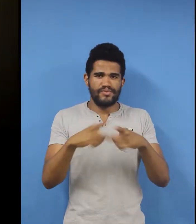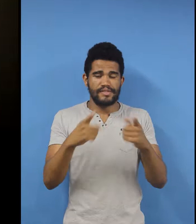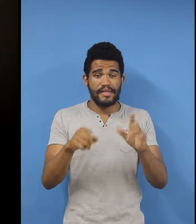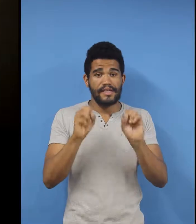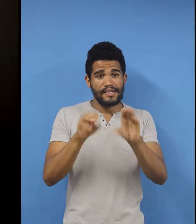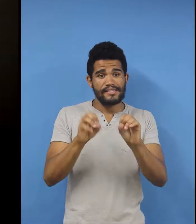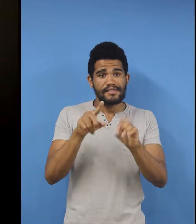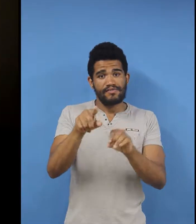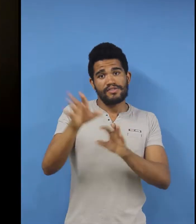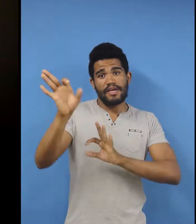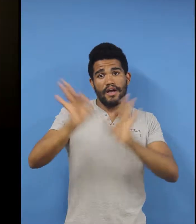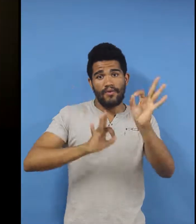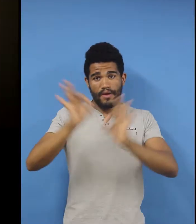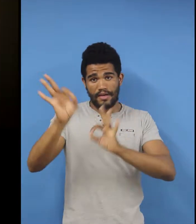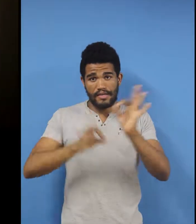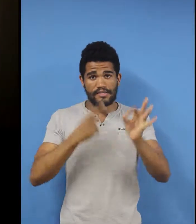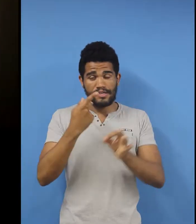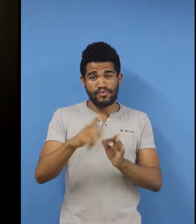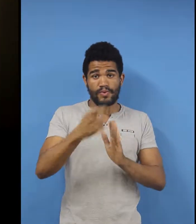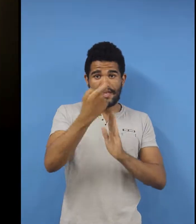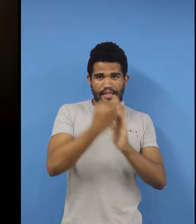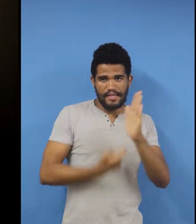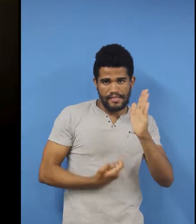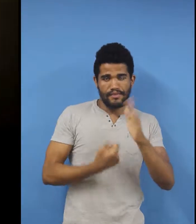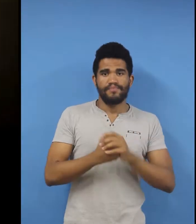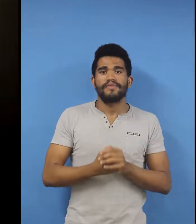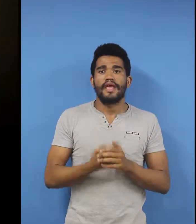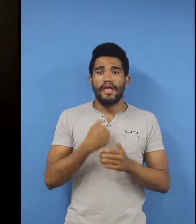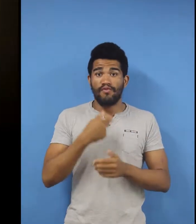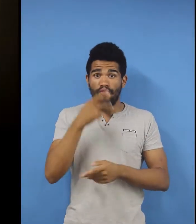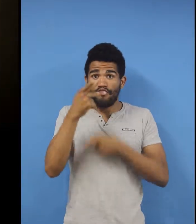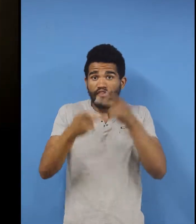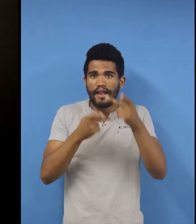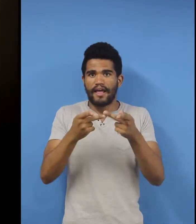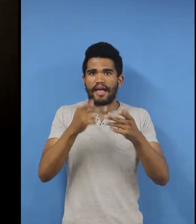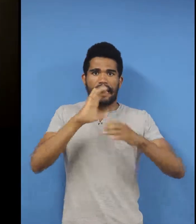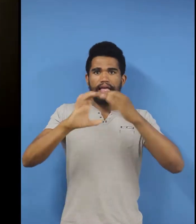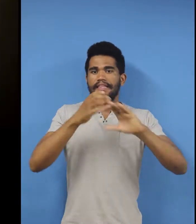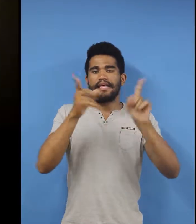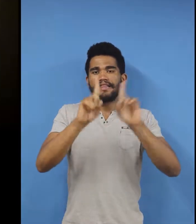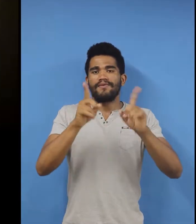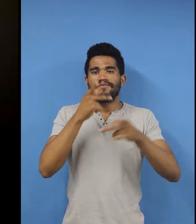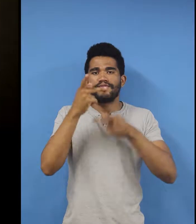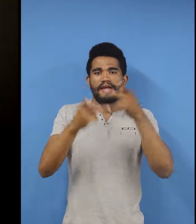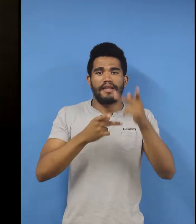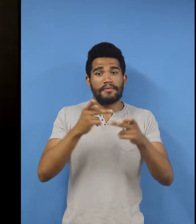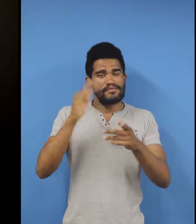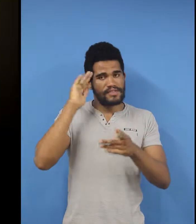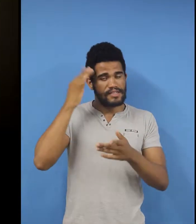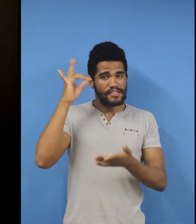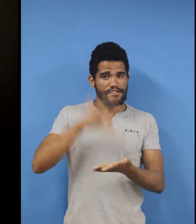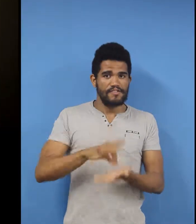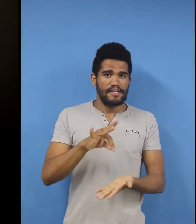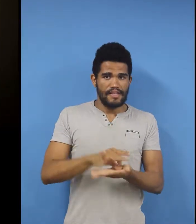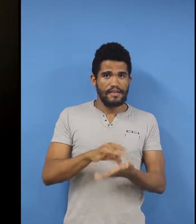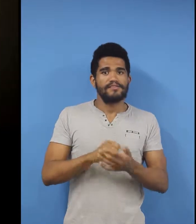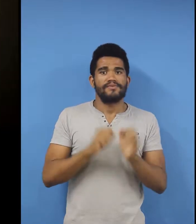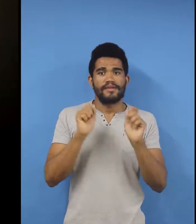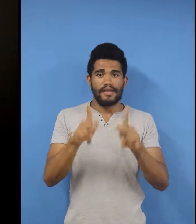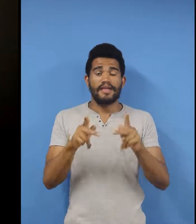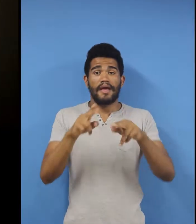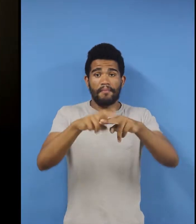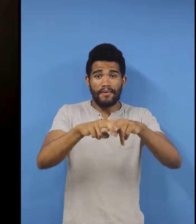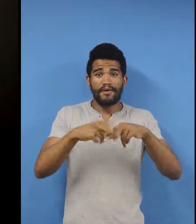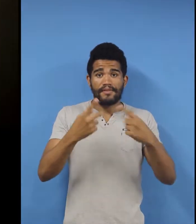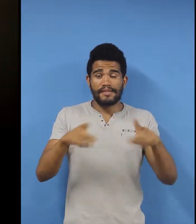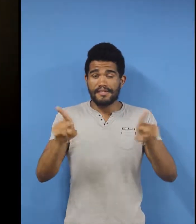vida. Ela ensina você a produzir uma redação. Eu vou declamar ela pra vocês entenderem de verdade. Através